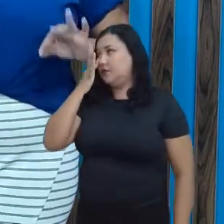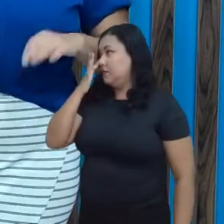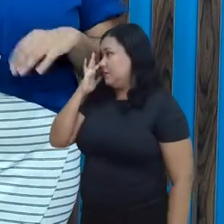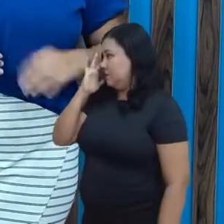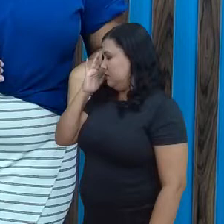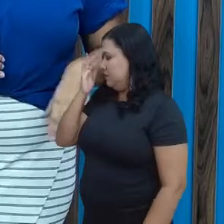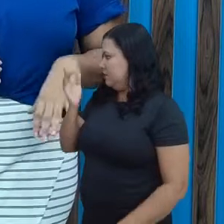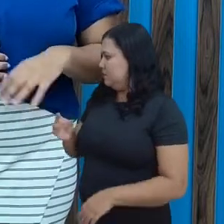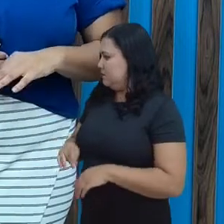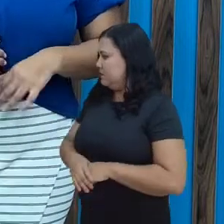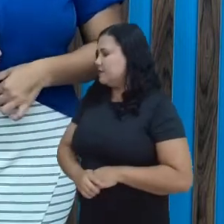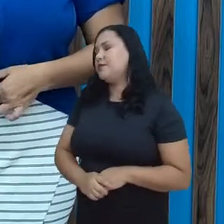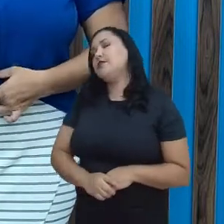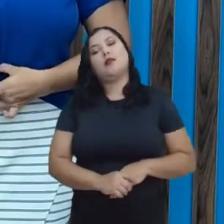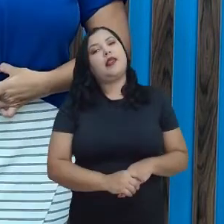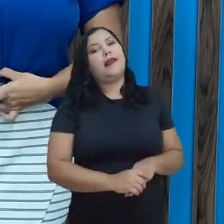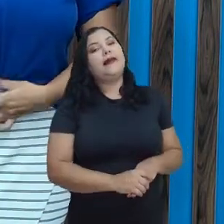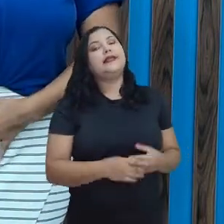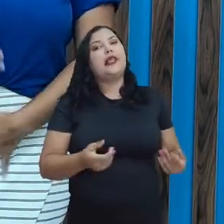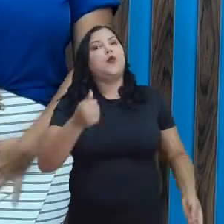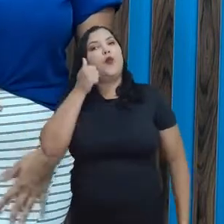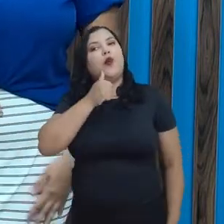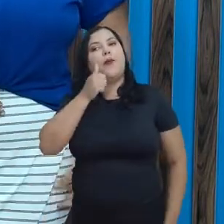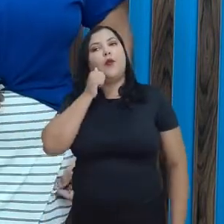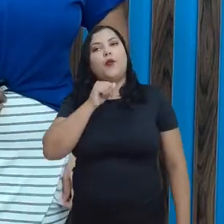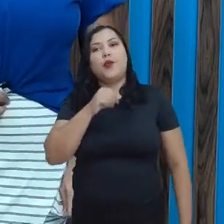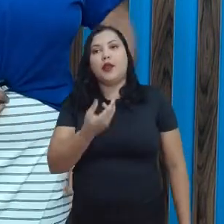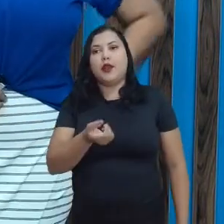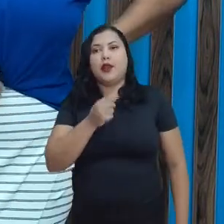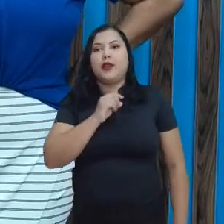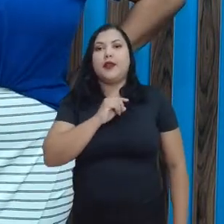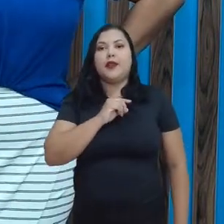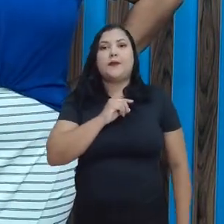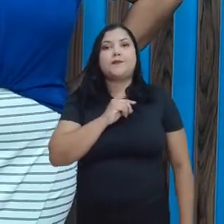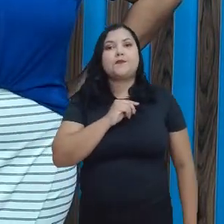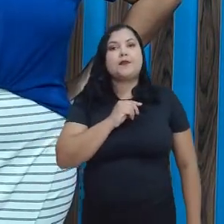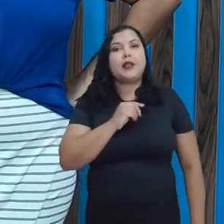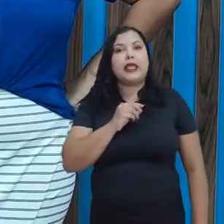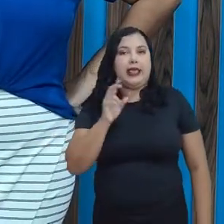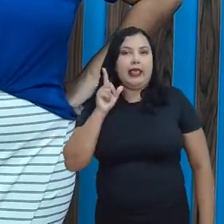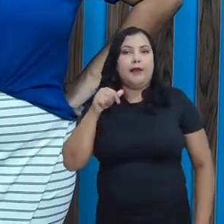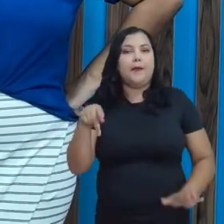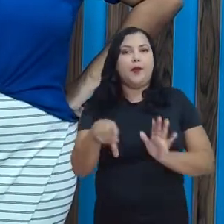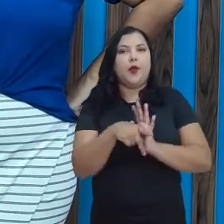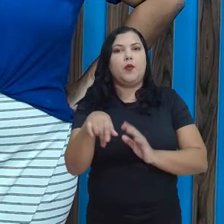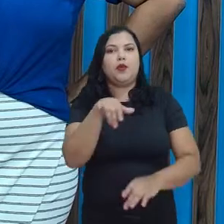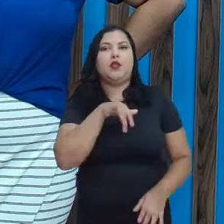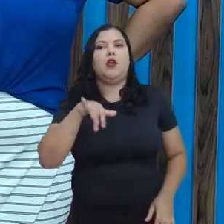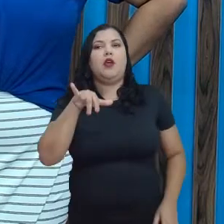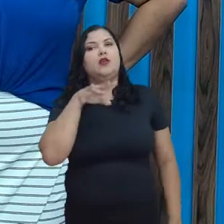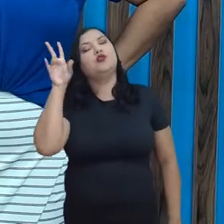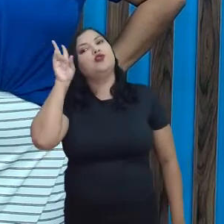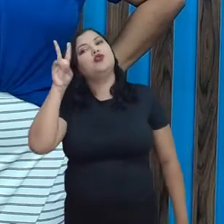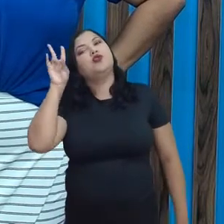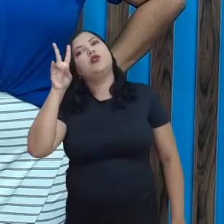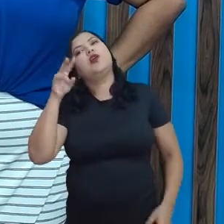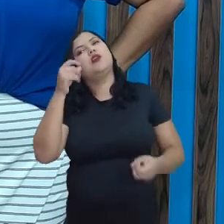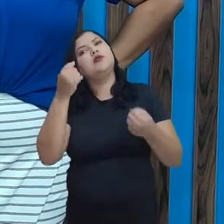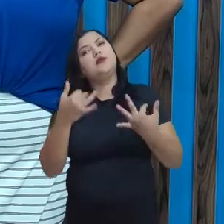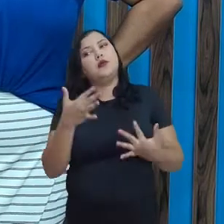Michelle Perrault, que é uma historiadora, ela diz que